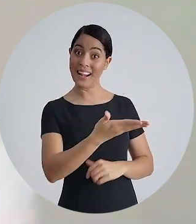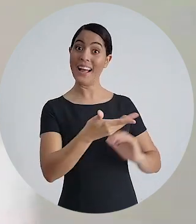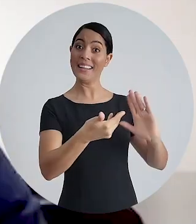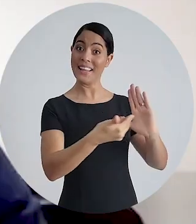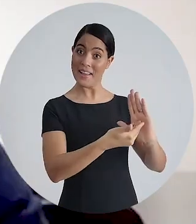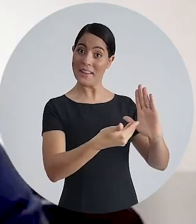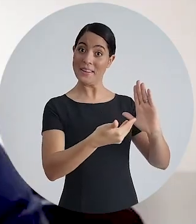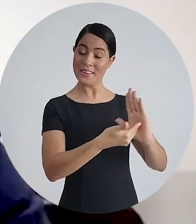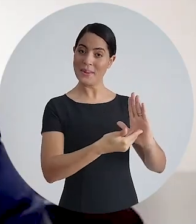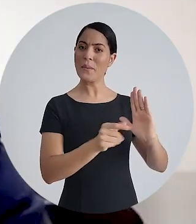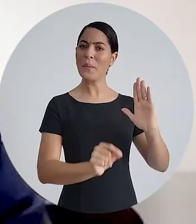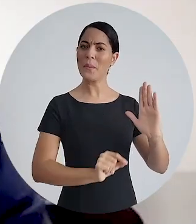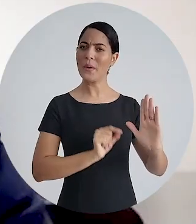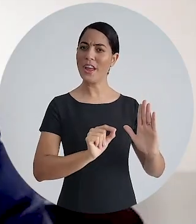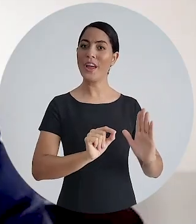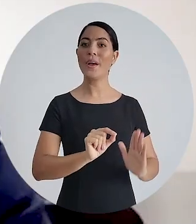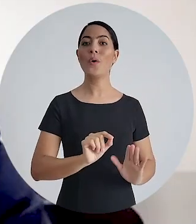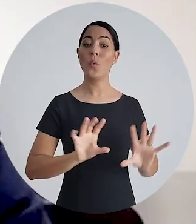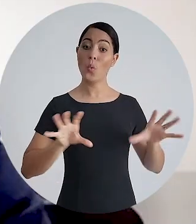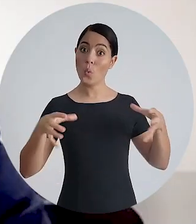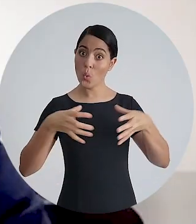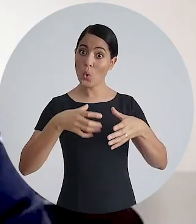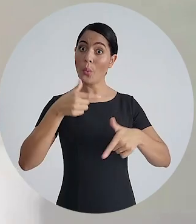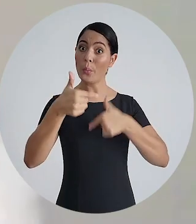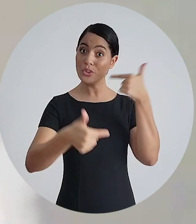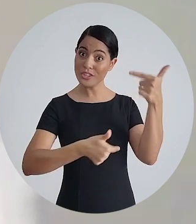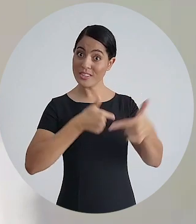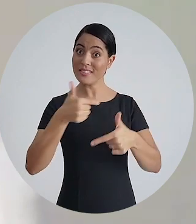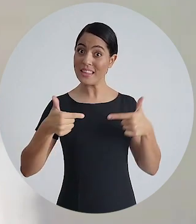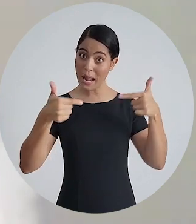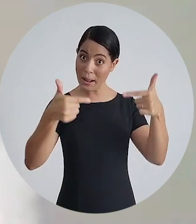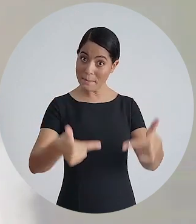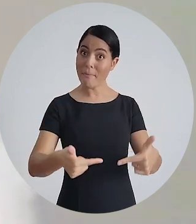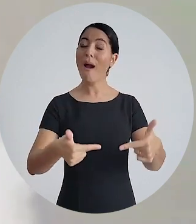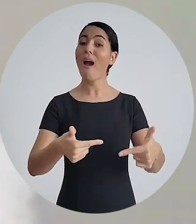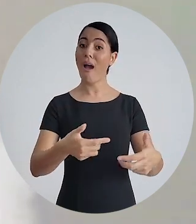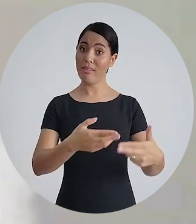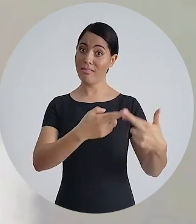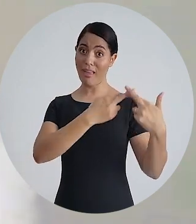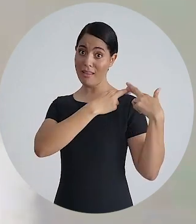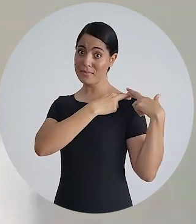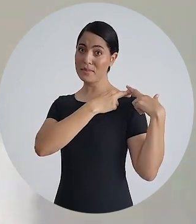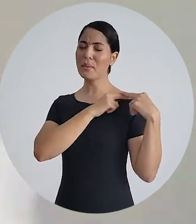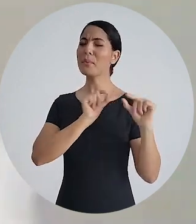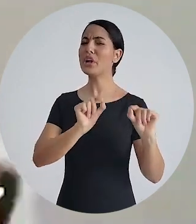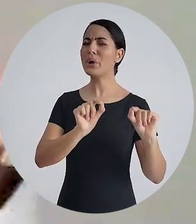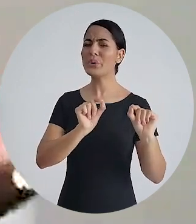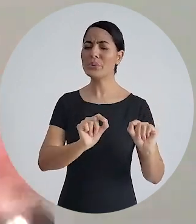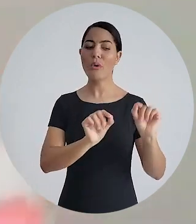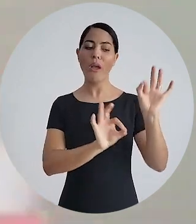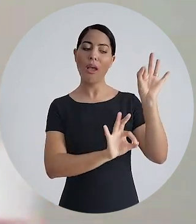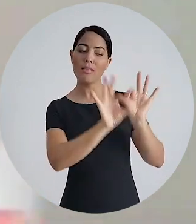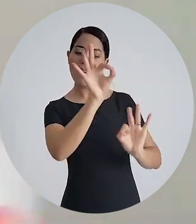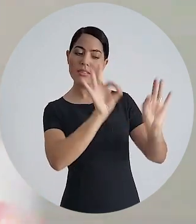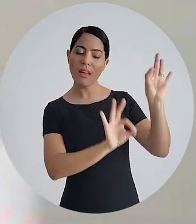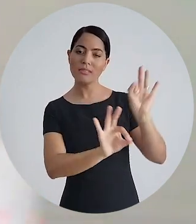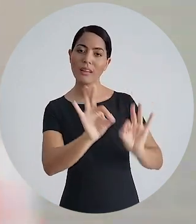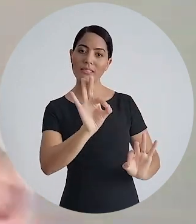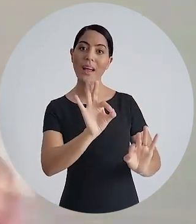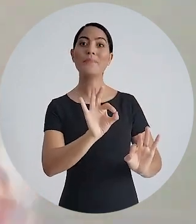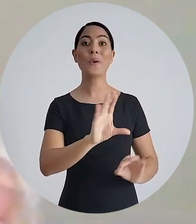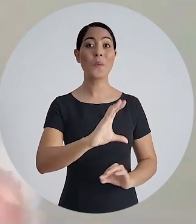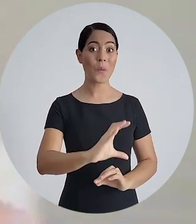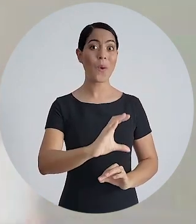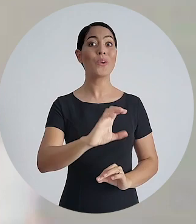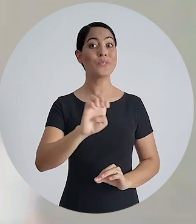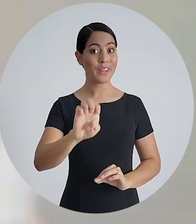dos Deputados de um GT que está responsável por reformular o Código Eleitoral